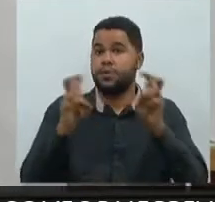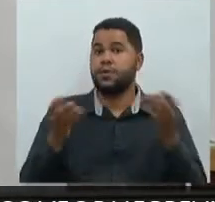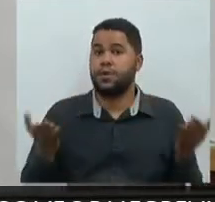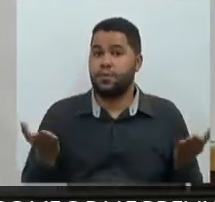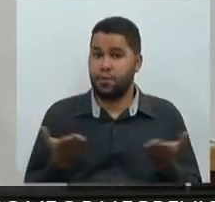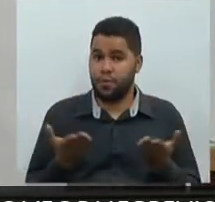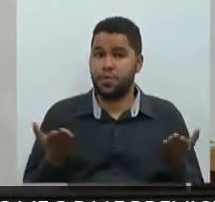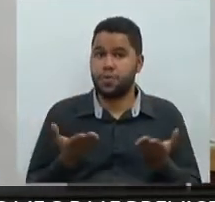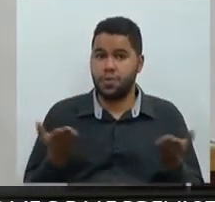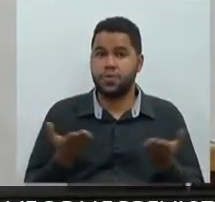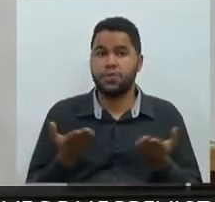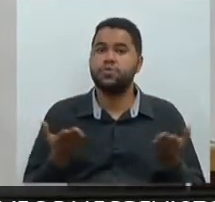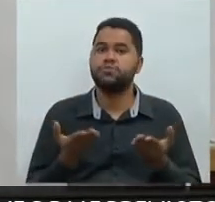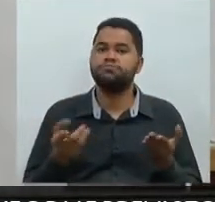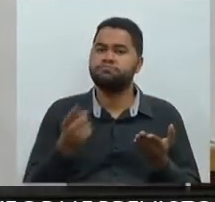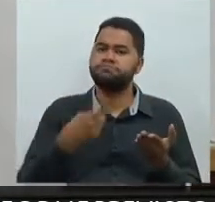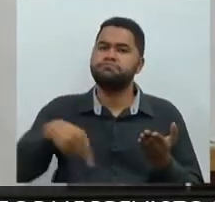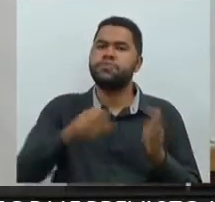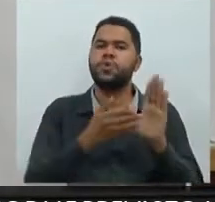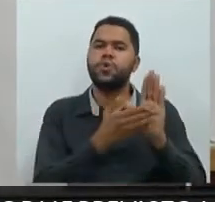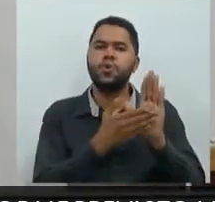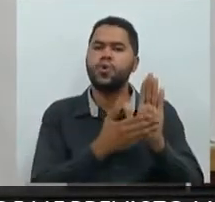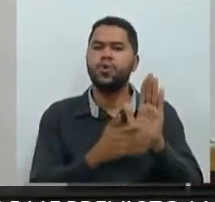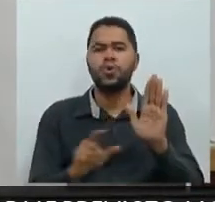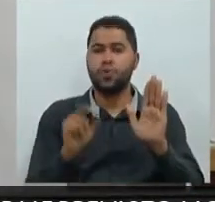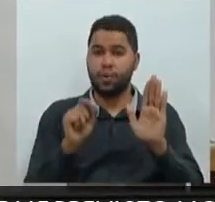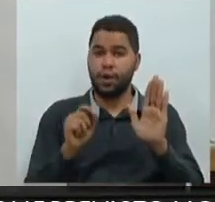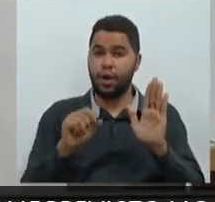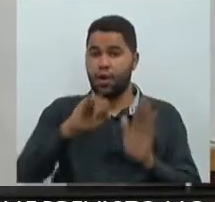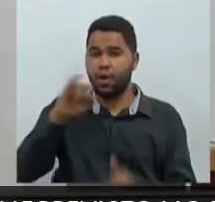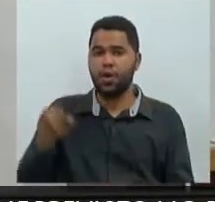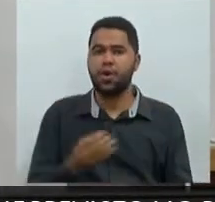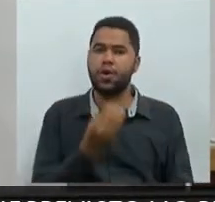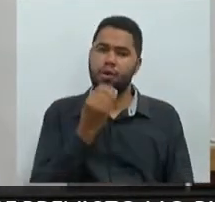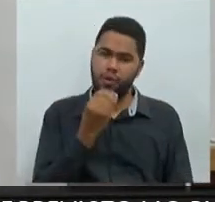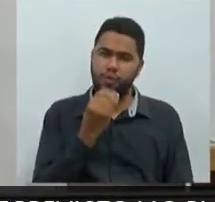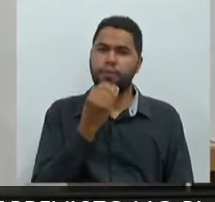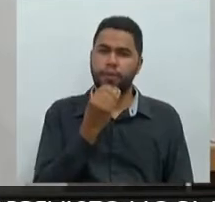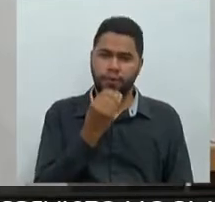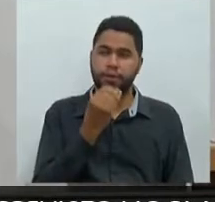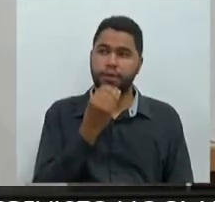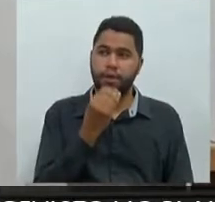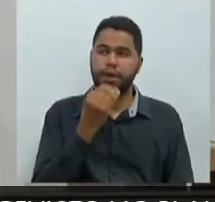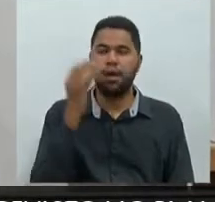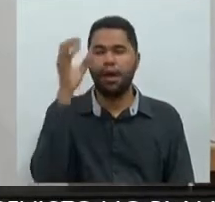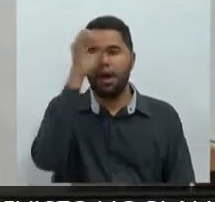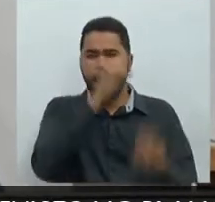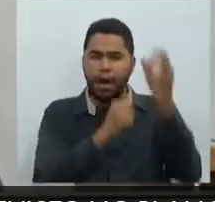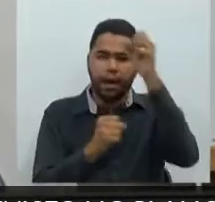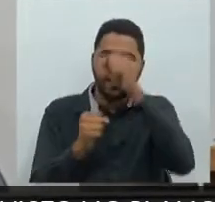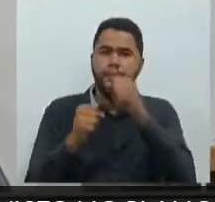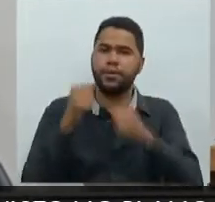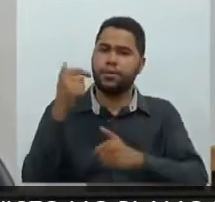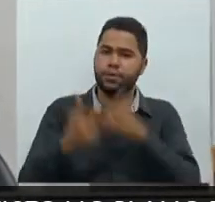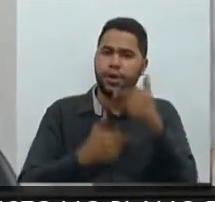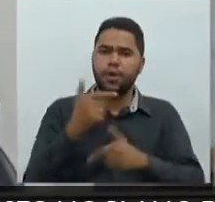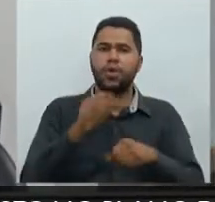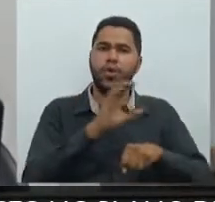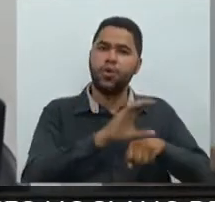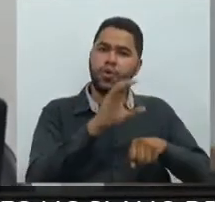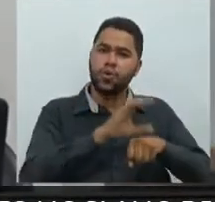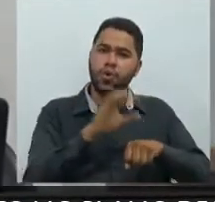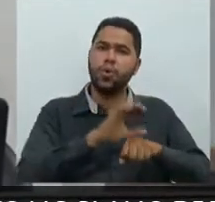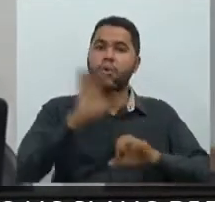é... Vossa Excelência propõe, é que eles têm a oportunidade de se aprender o trabalho, de fazer os cursos